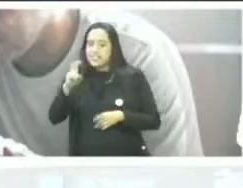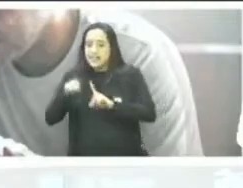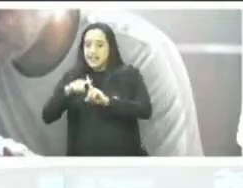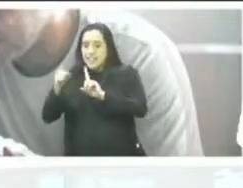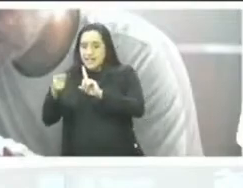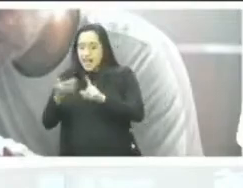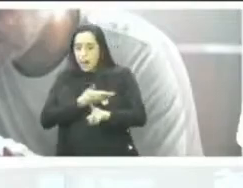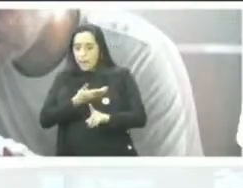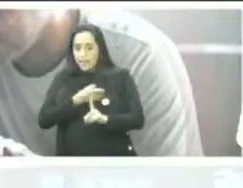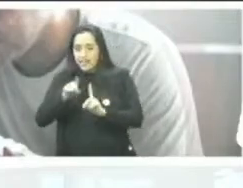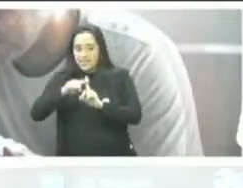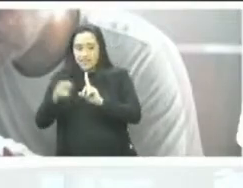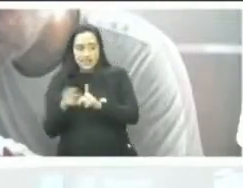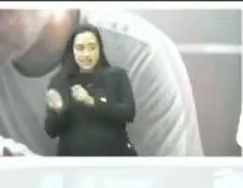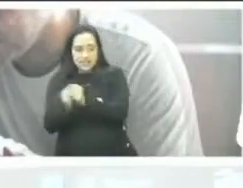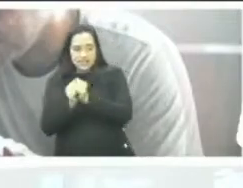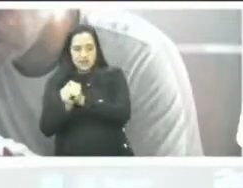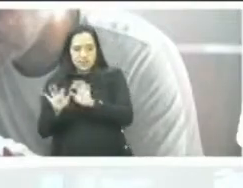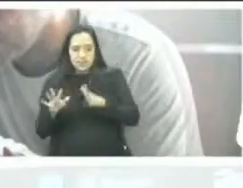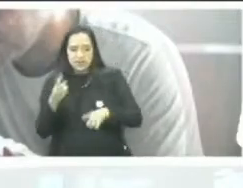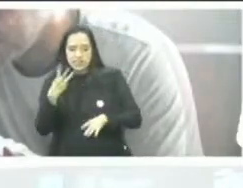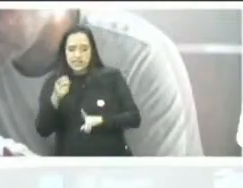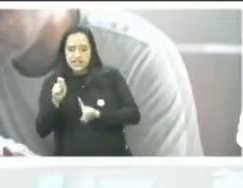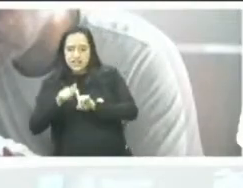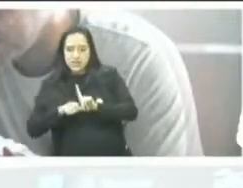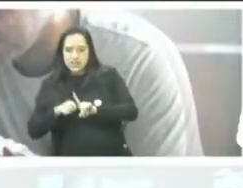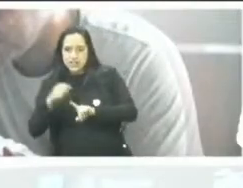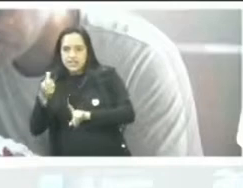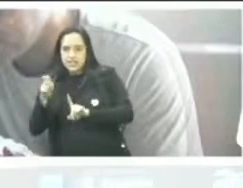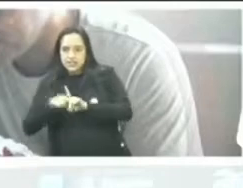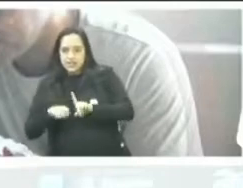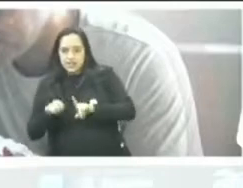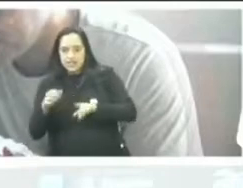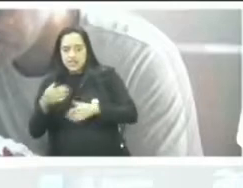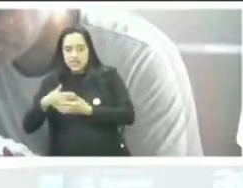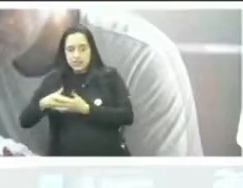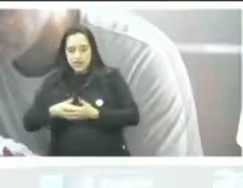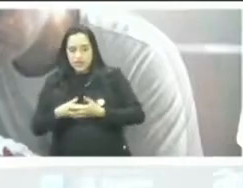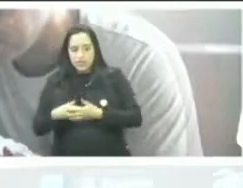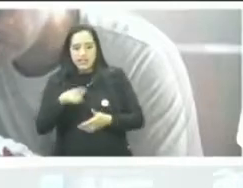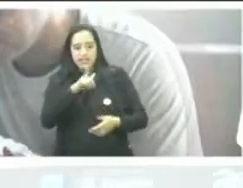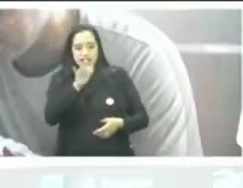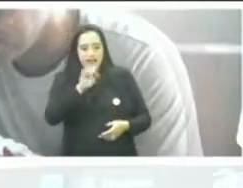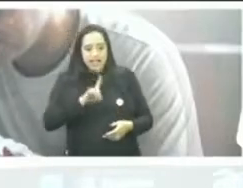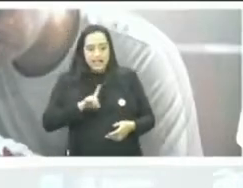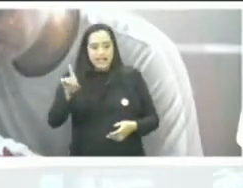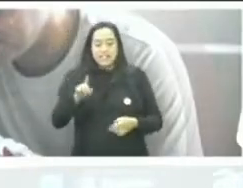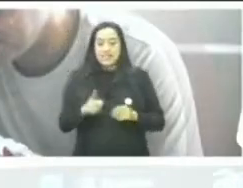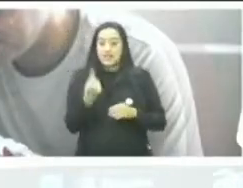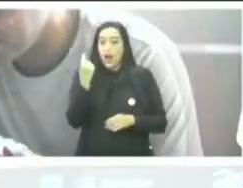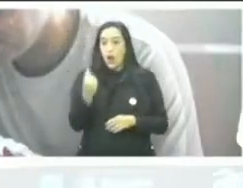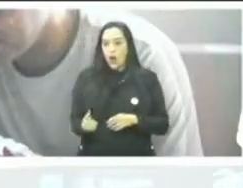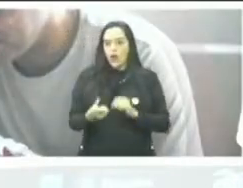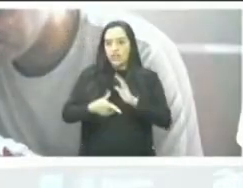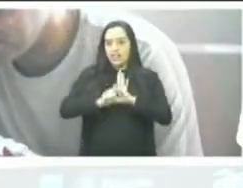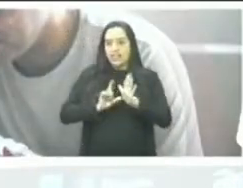tem aí diferença de 3 a 6 meses de um bebê para o outro. E a Liz foi a única prematura dessa lista